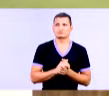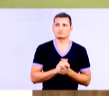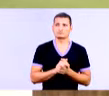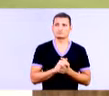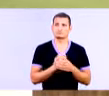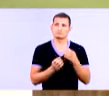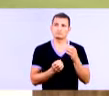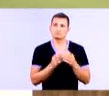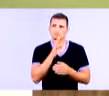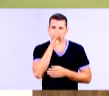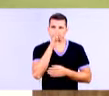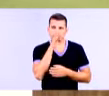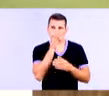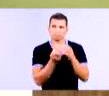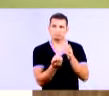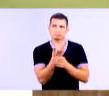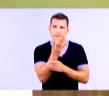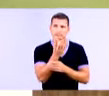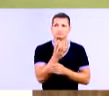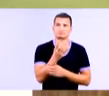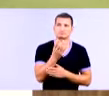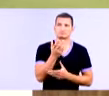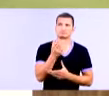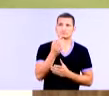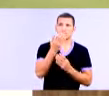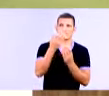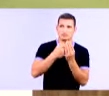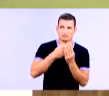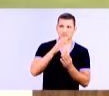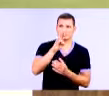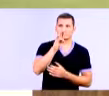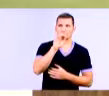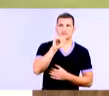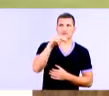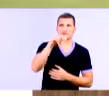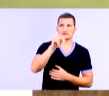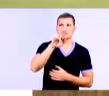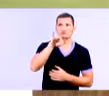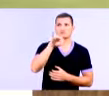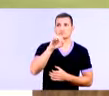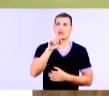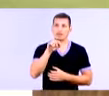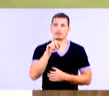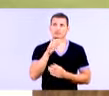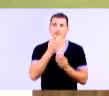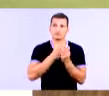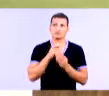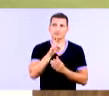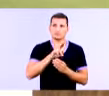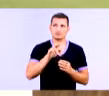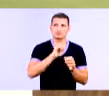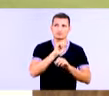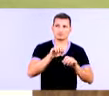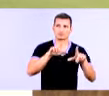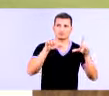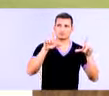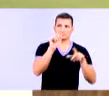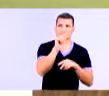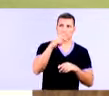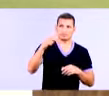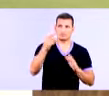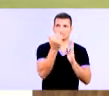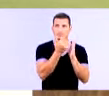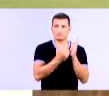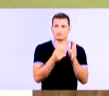binário, que vai ser o arquivo utilizado para a execução da nossa aplicação, do programinha que vai